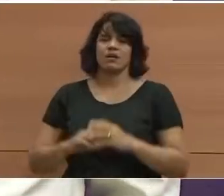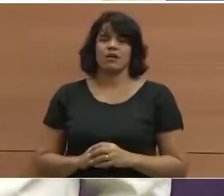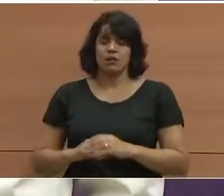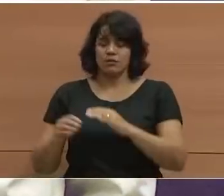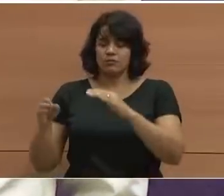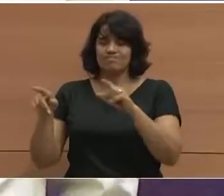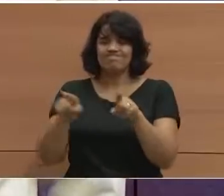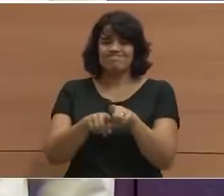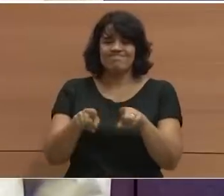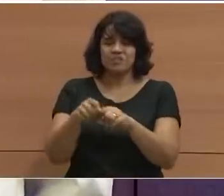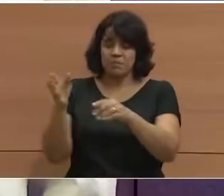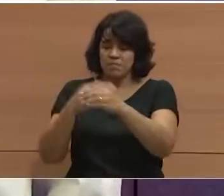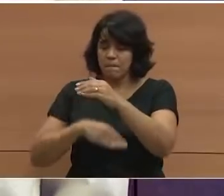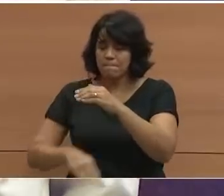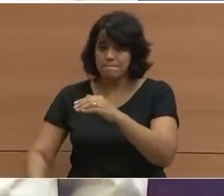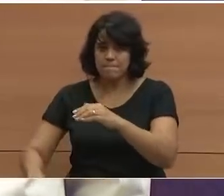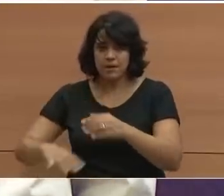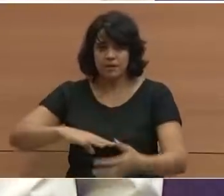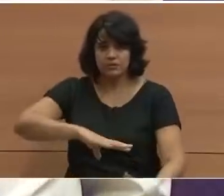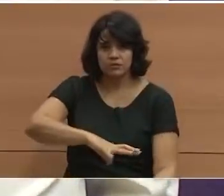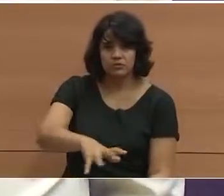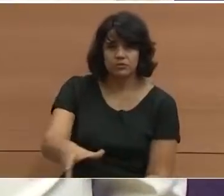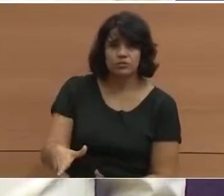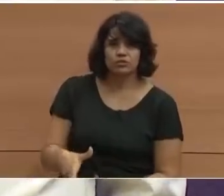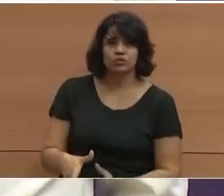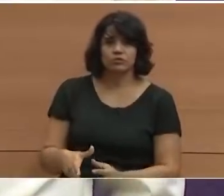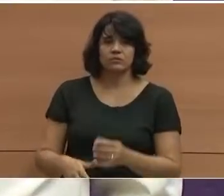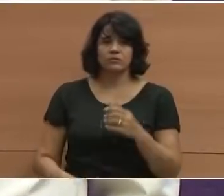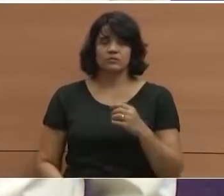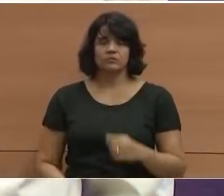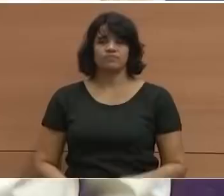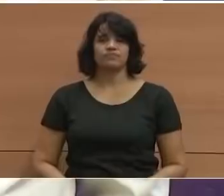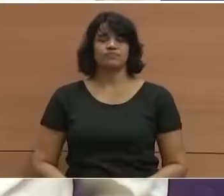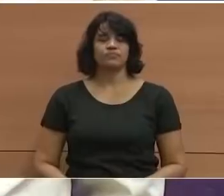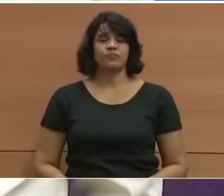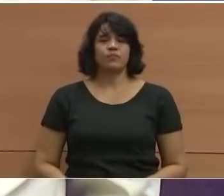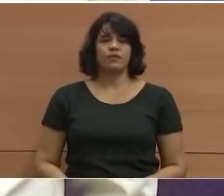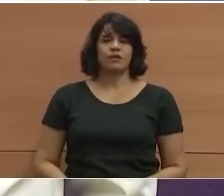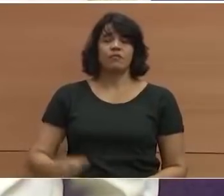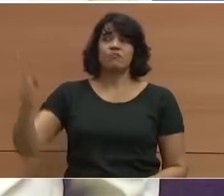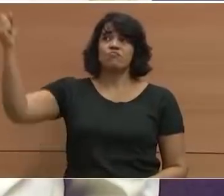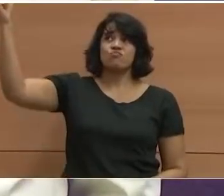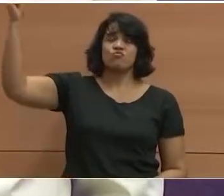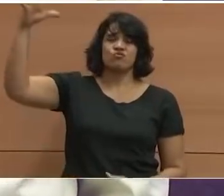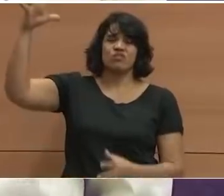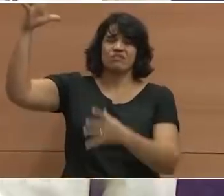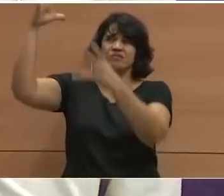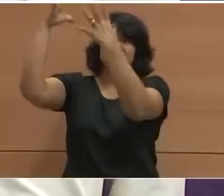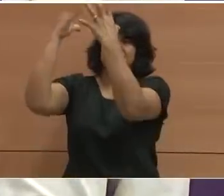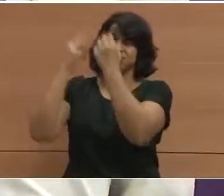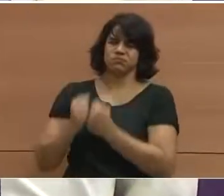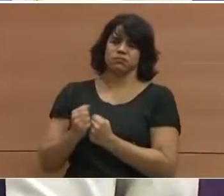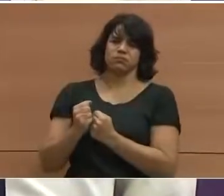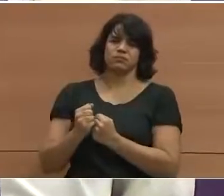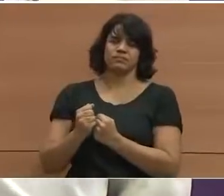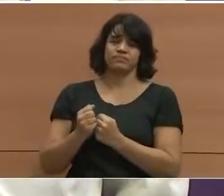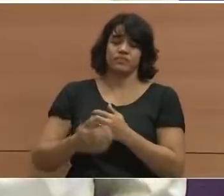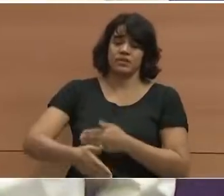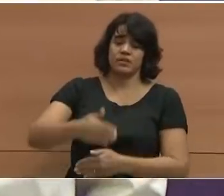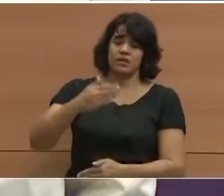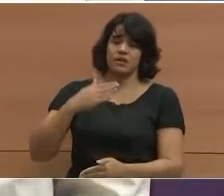sangue, fogo e vapor de fumaça. O sol se converterá em trevas e lua em sangue, antes que venha o